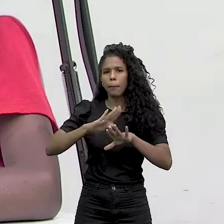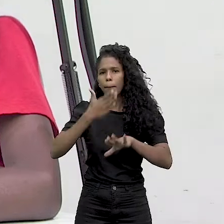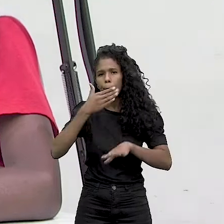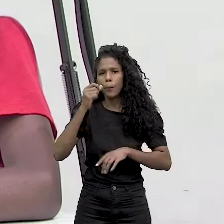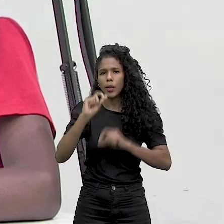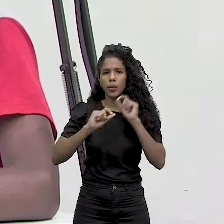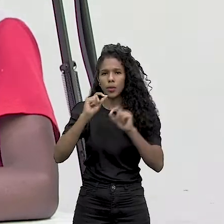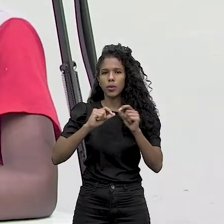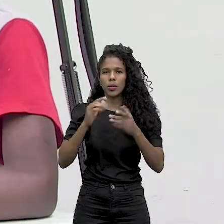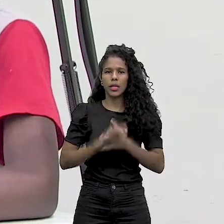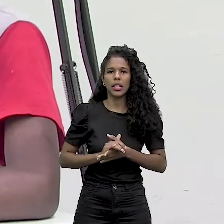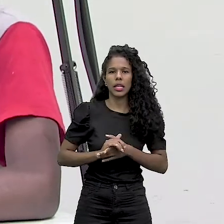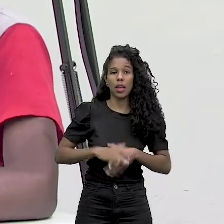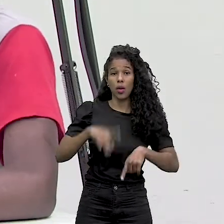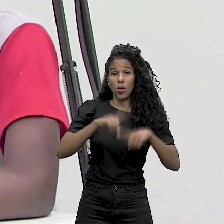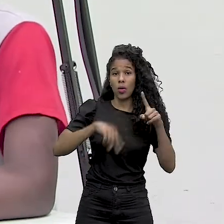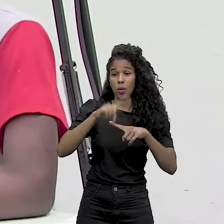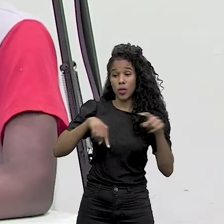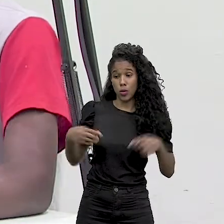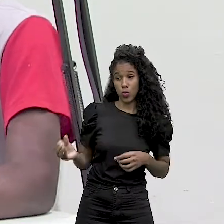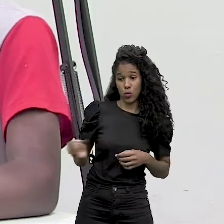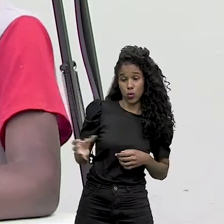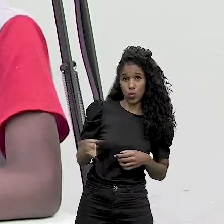Rian aqui. Aí você vai dar um show.